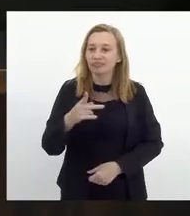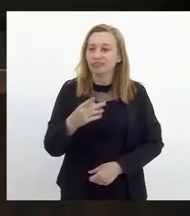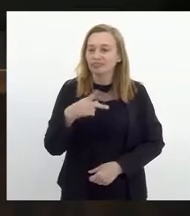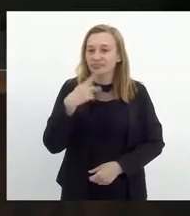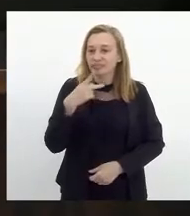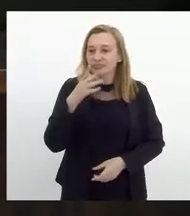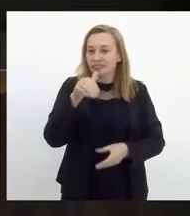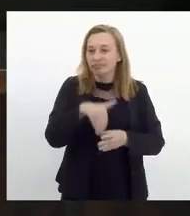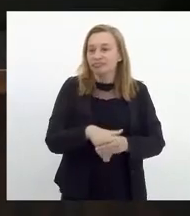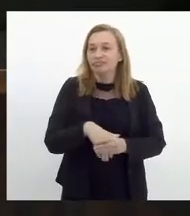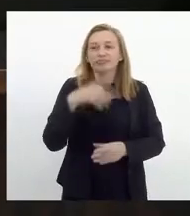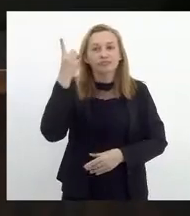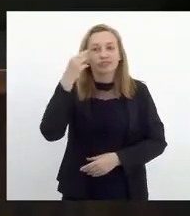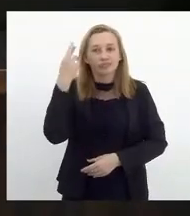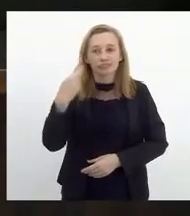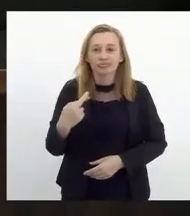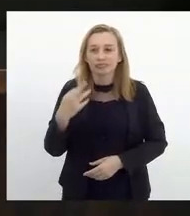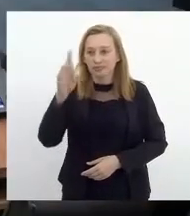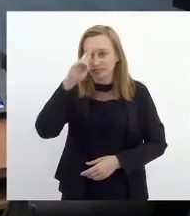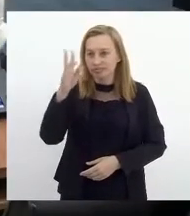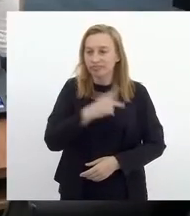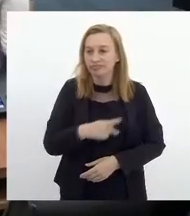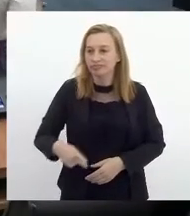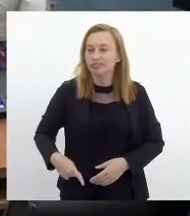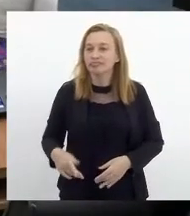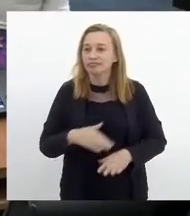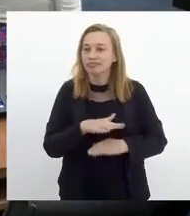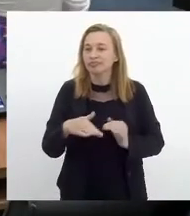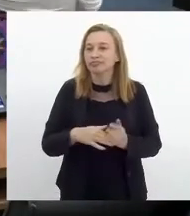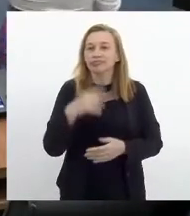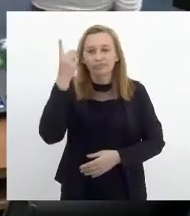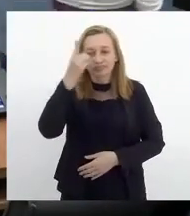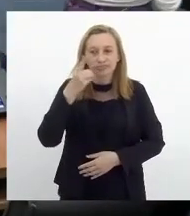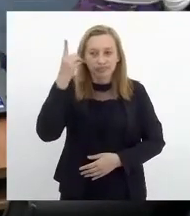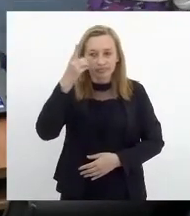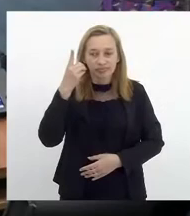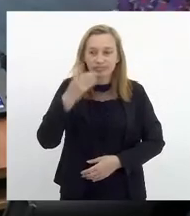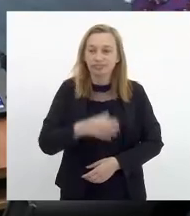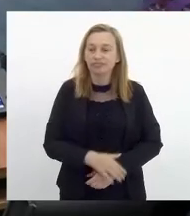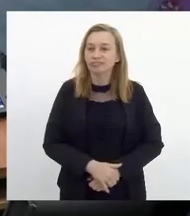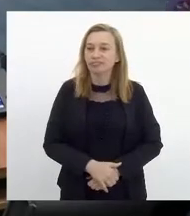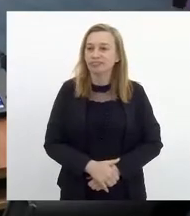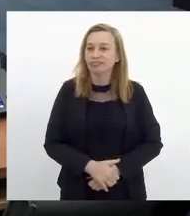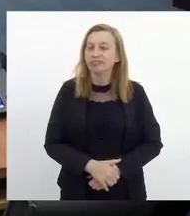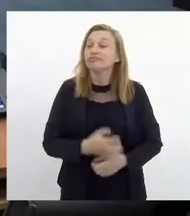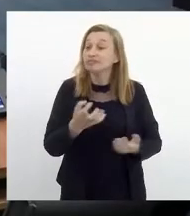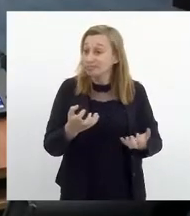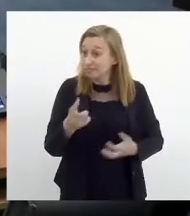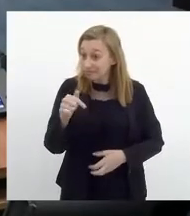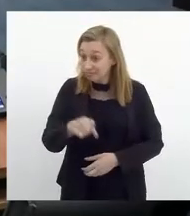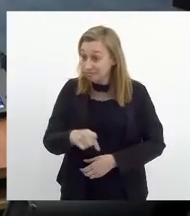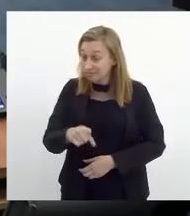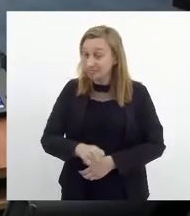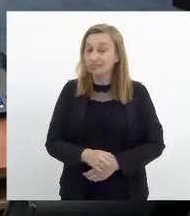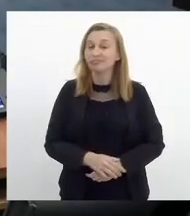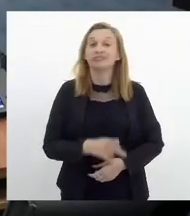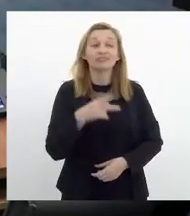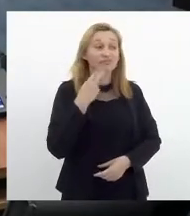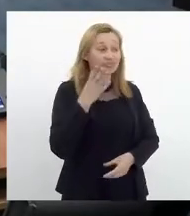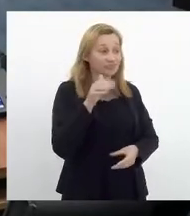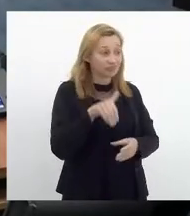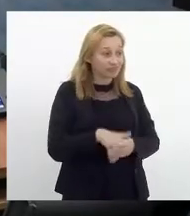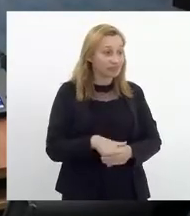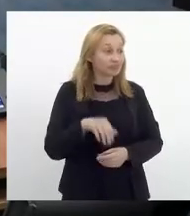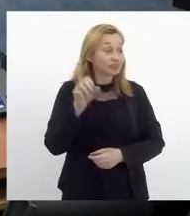deputada Renata Souza. Senhor presidente, senhoras deputadas, senhores deputados, quero aqui declarar meu